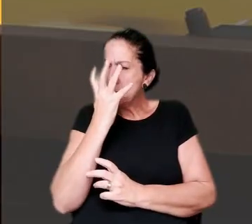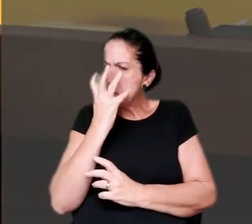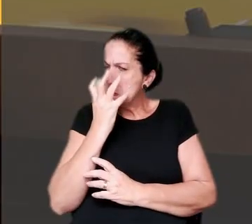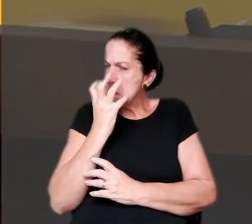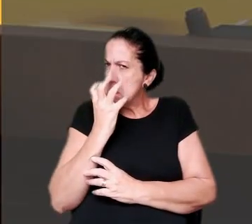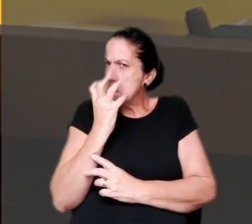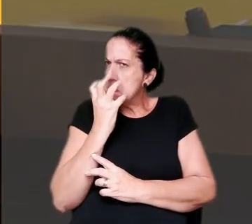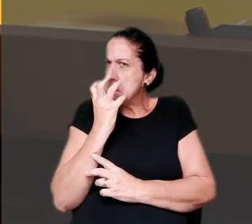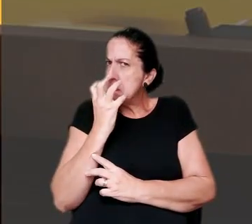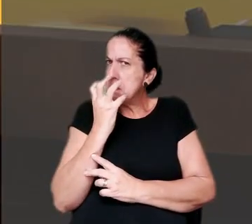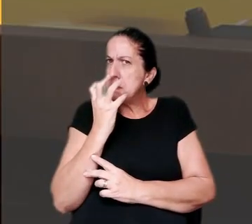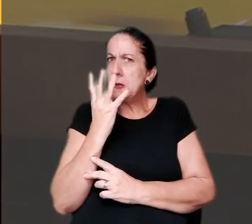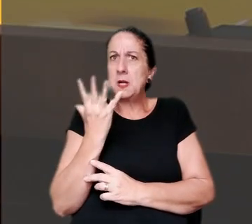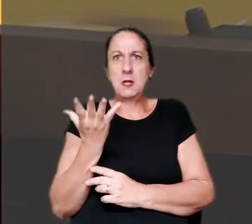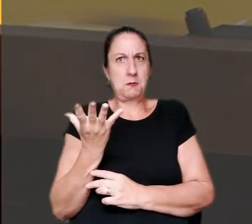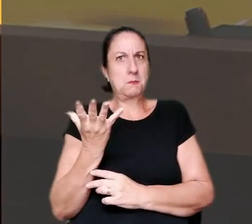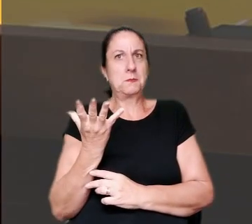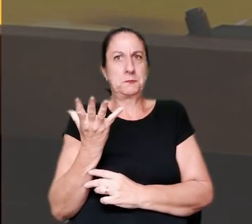um semblante assim